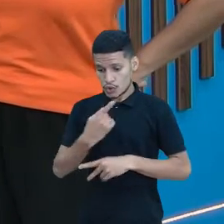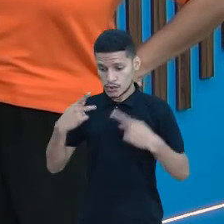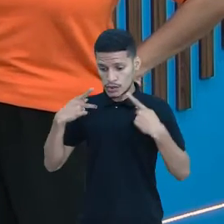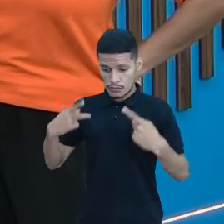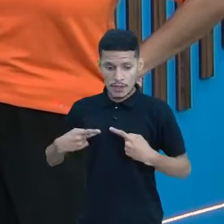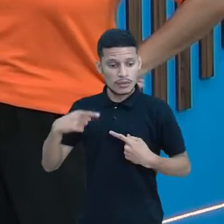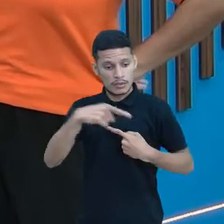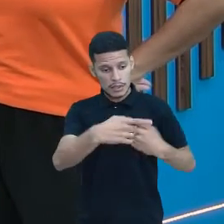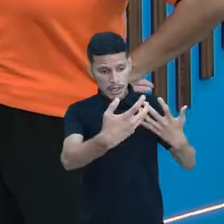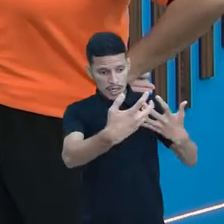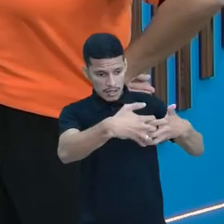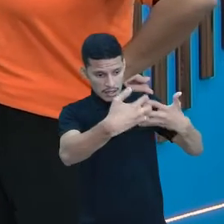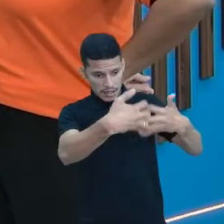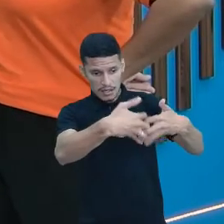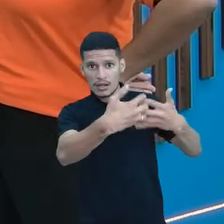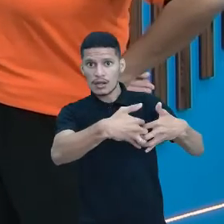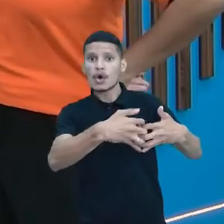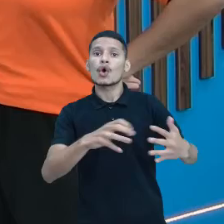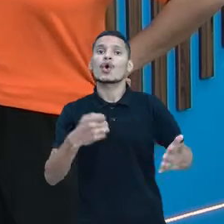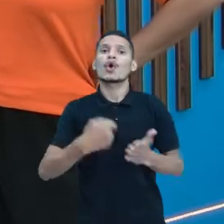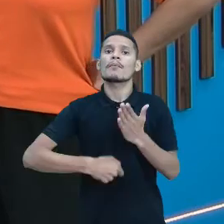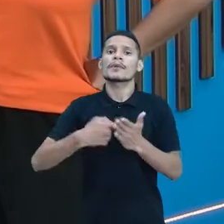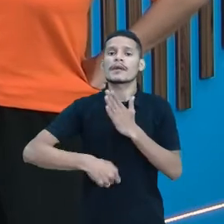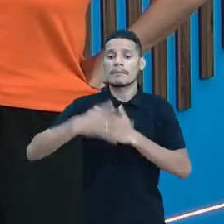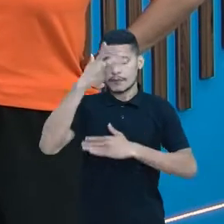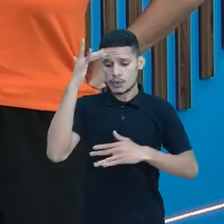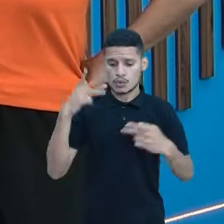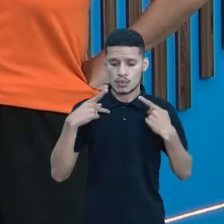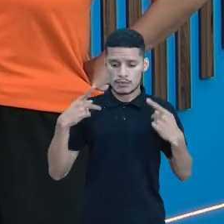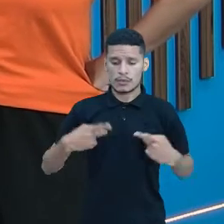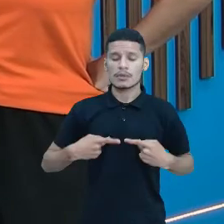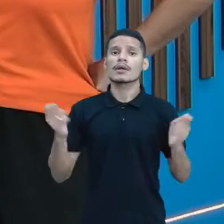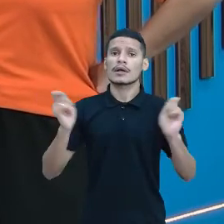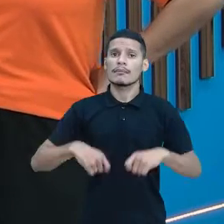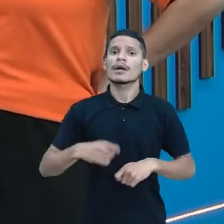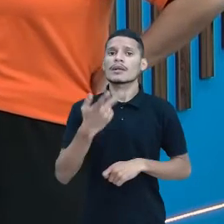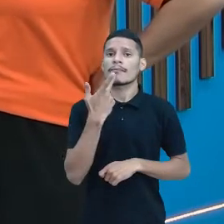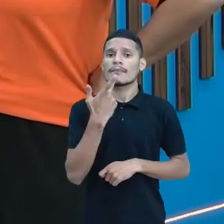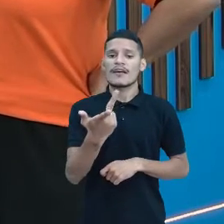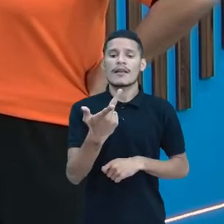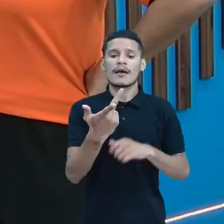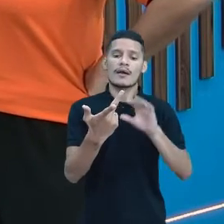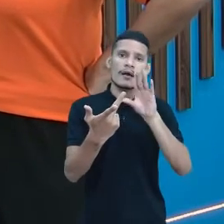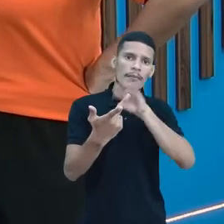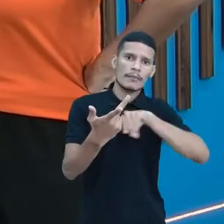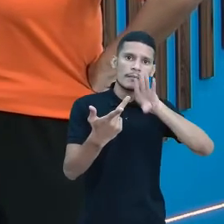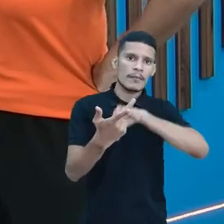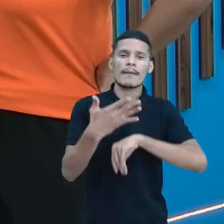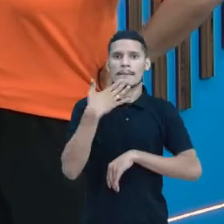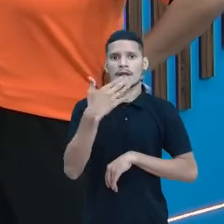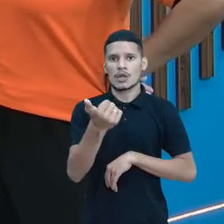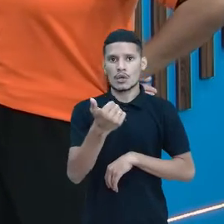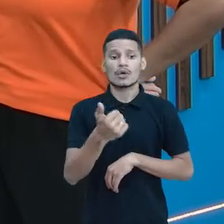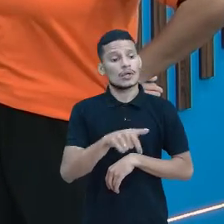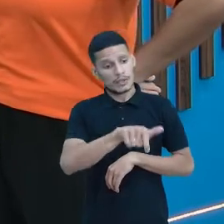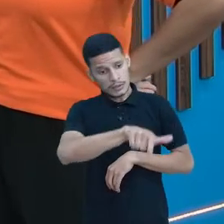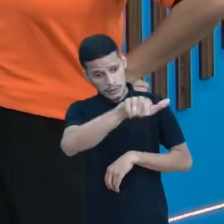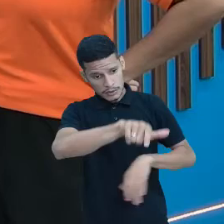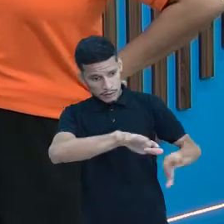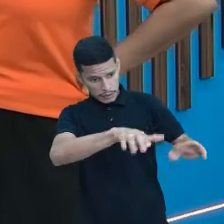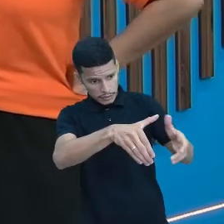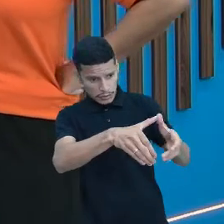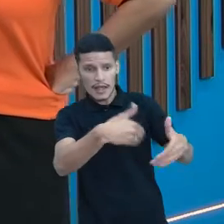e máquinas, vão obrigar as pessoas de carne e osso a pronunciar melhor as palavras. Por mais que assistentes de voz